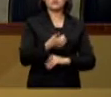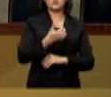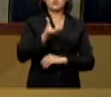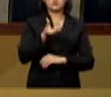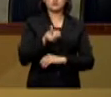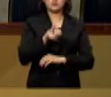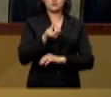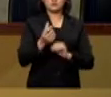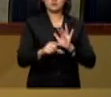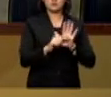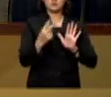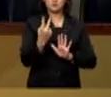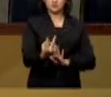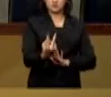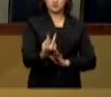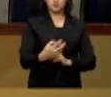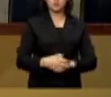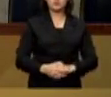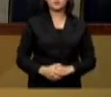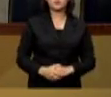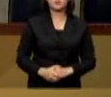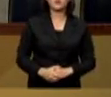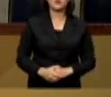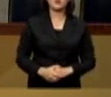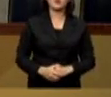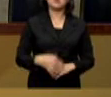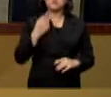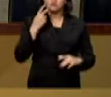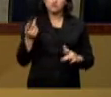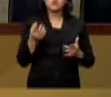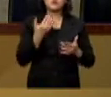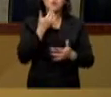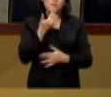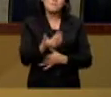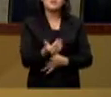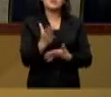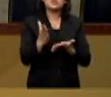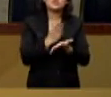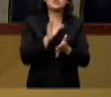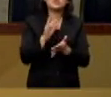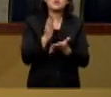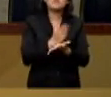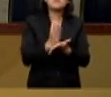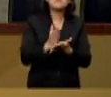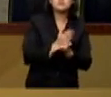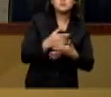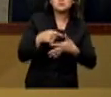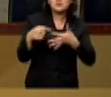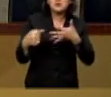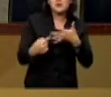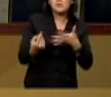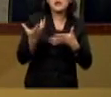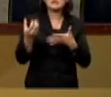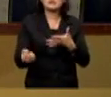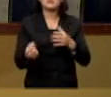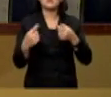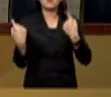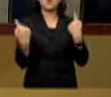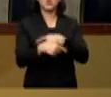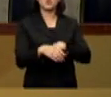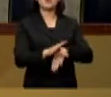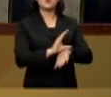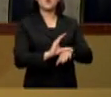22, e julgava parcialmente procedente o pedido para declarar a inconstitucionalidade dos artigos 2º, parágrafo